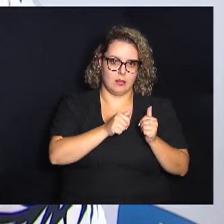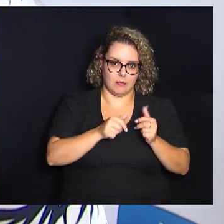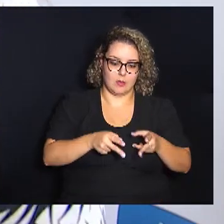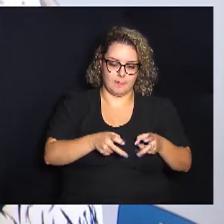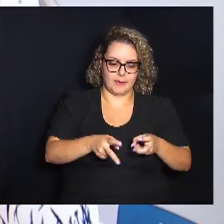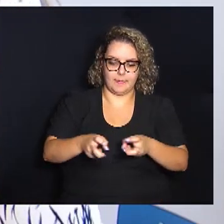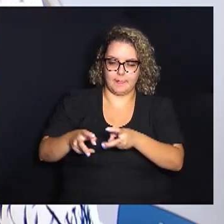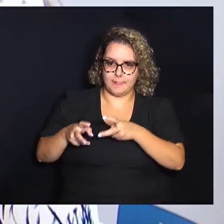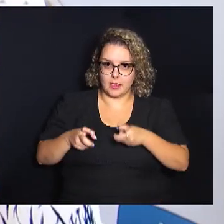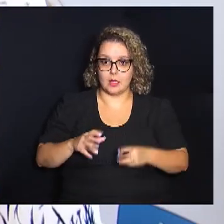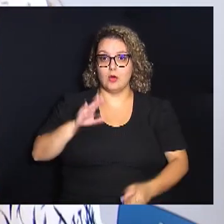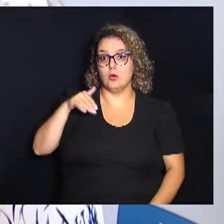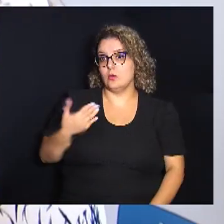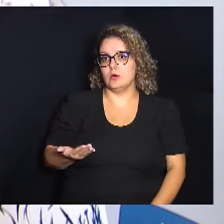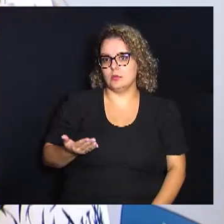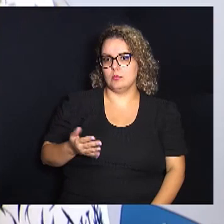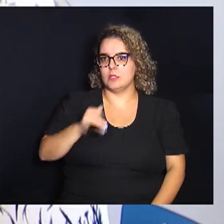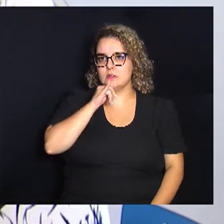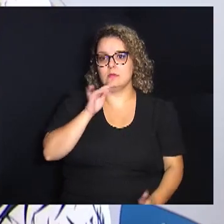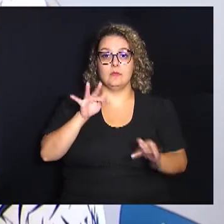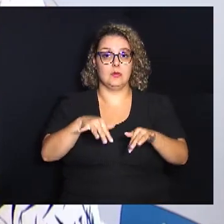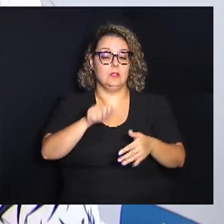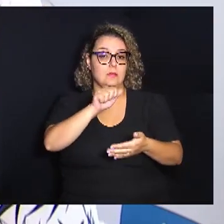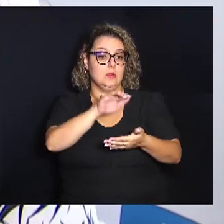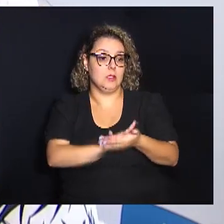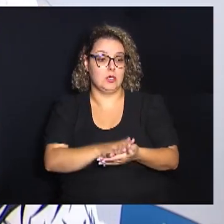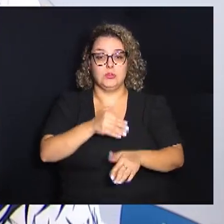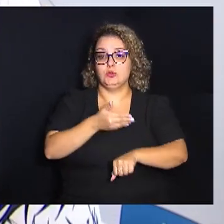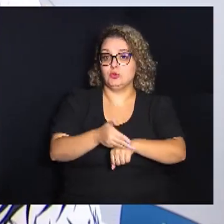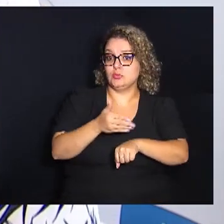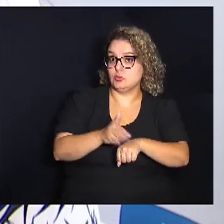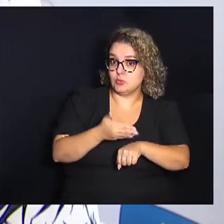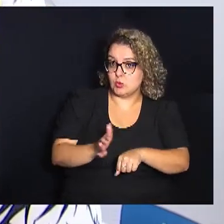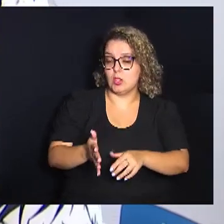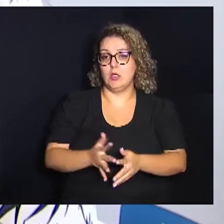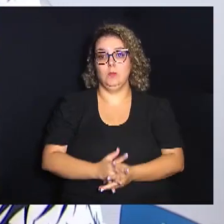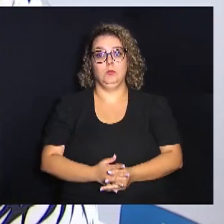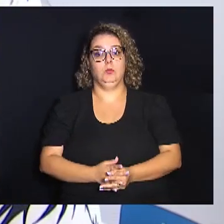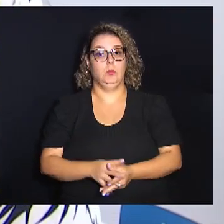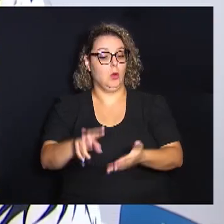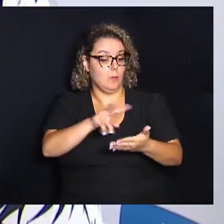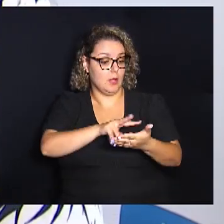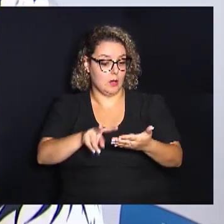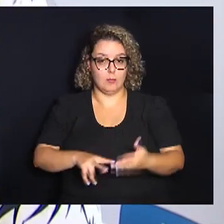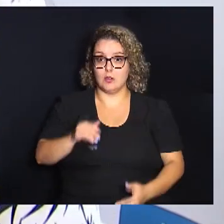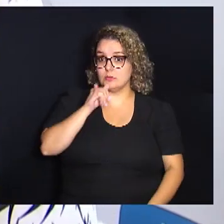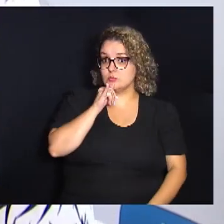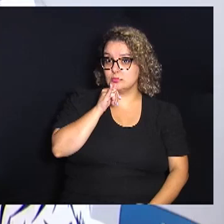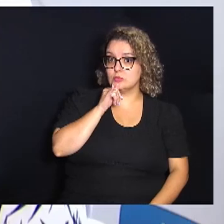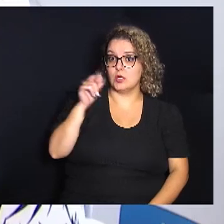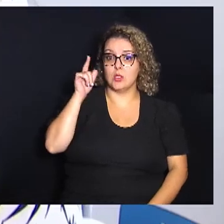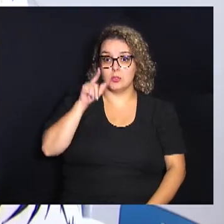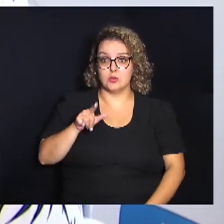perceber. Então, quando no final de uma atividade, de um exercício, uma leitura, por exemplo, a gente consegue